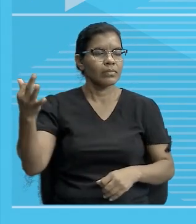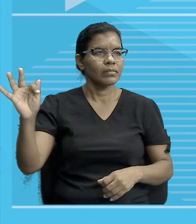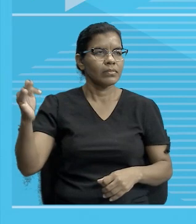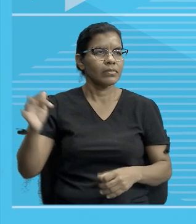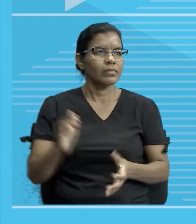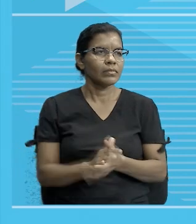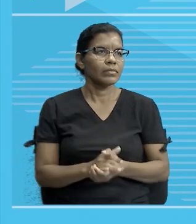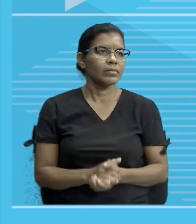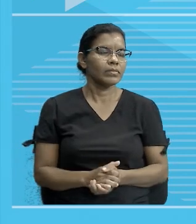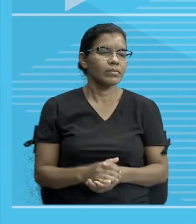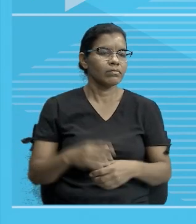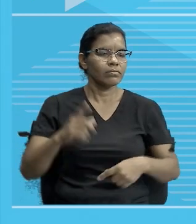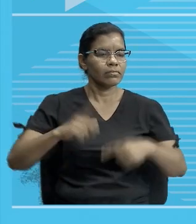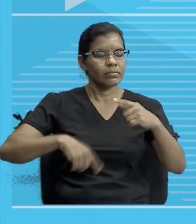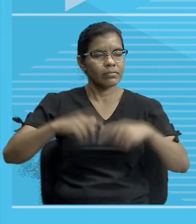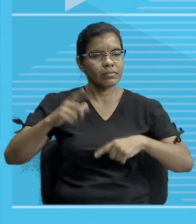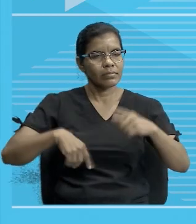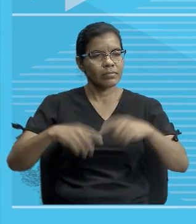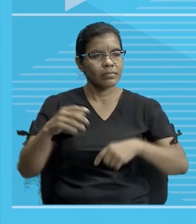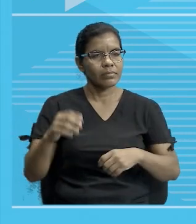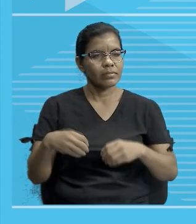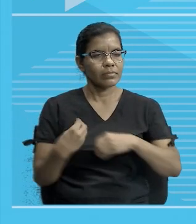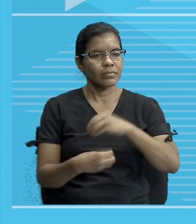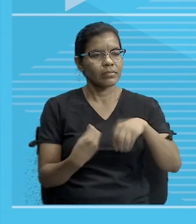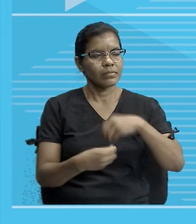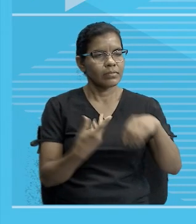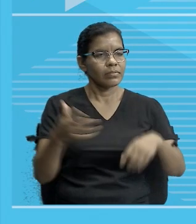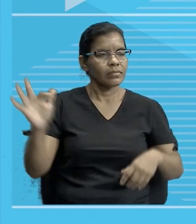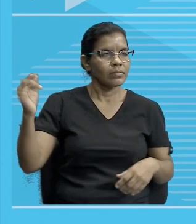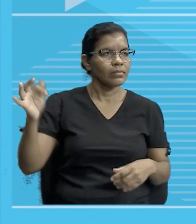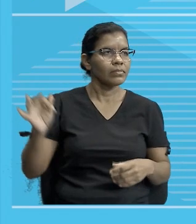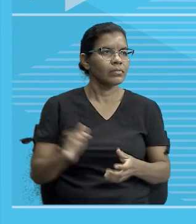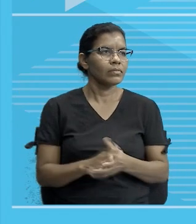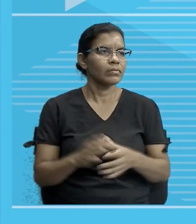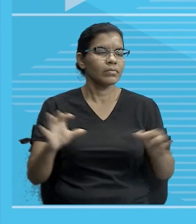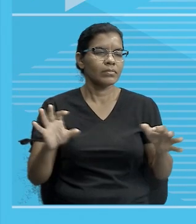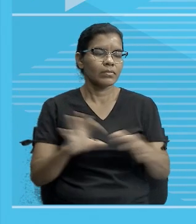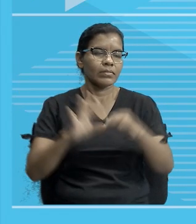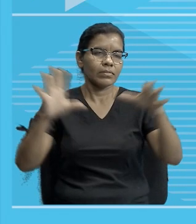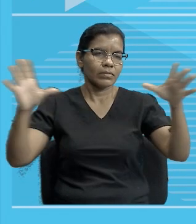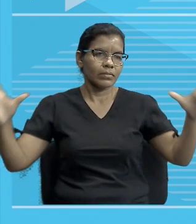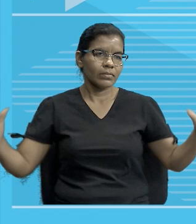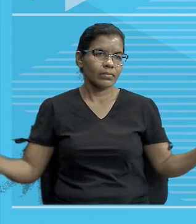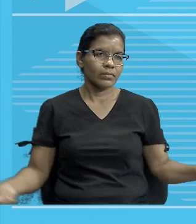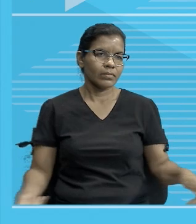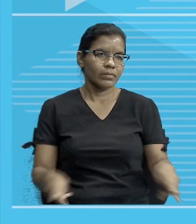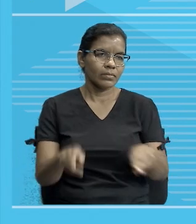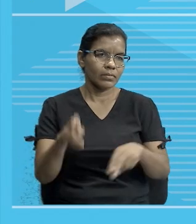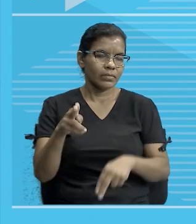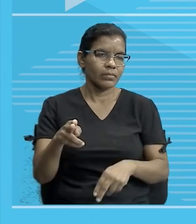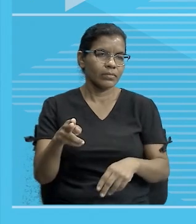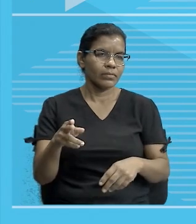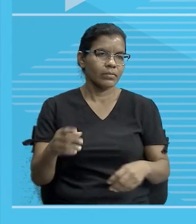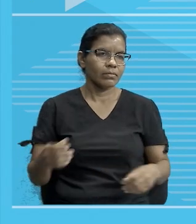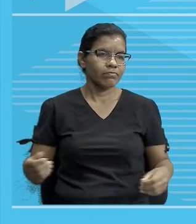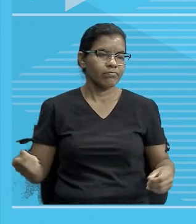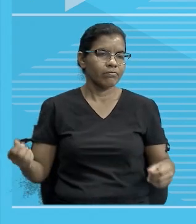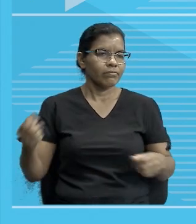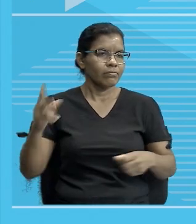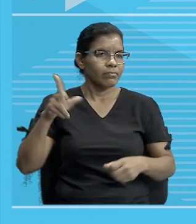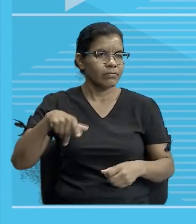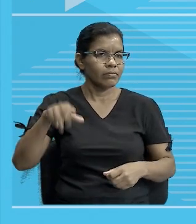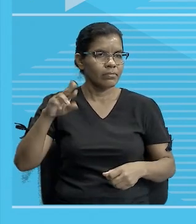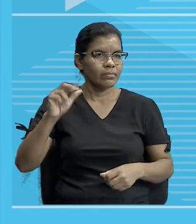são alguns dos elementos da Revolução Francesa. Liberdade, igualdade,